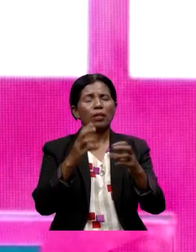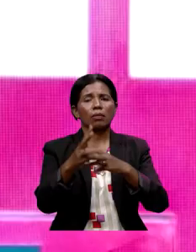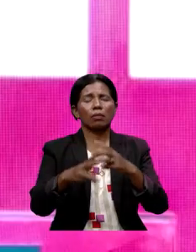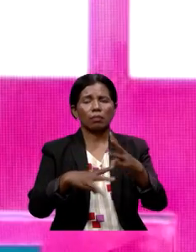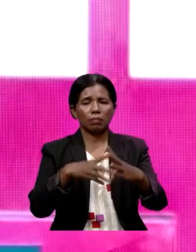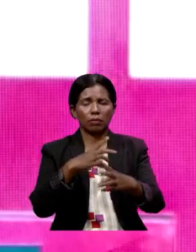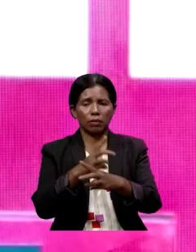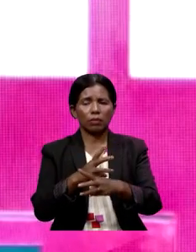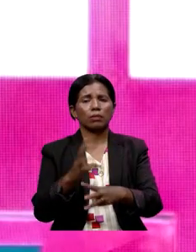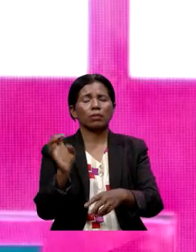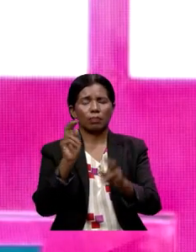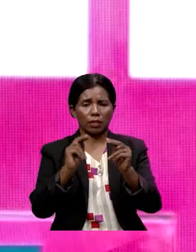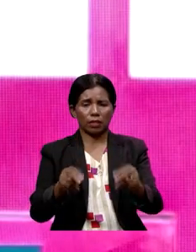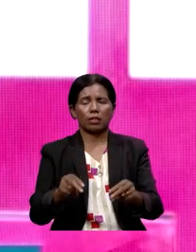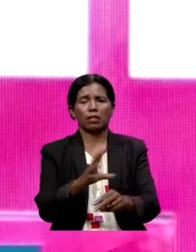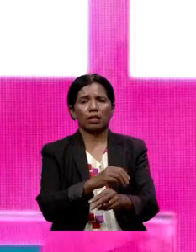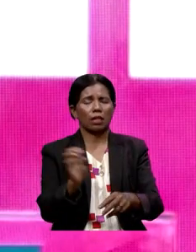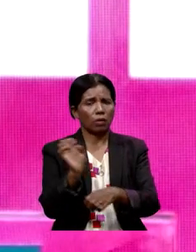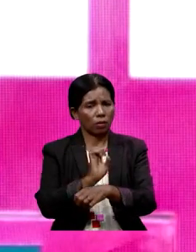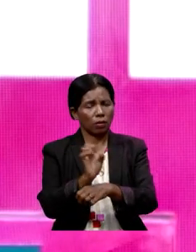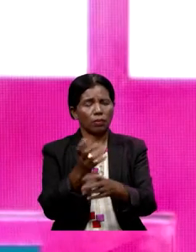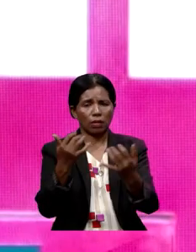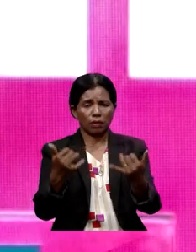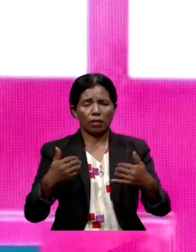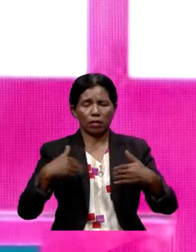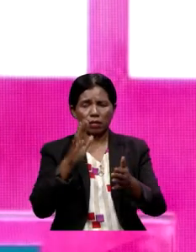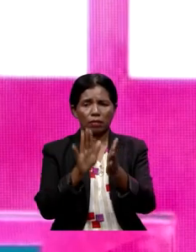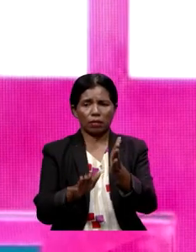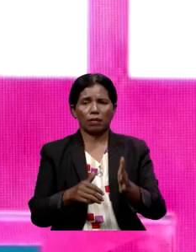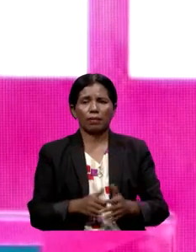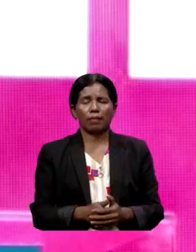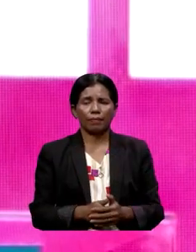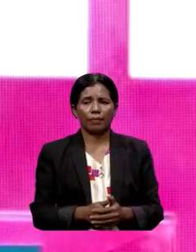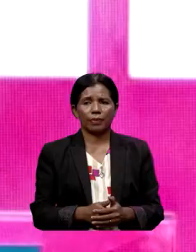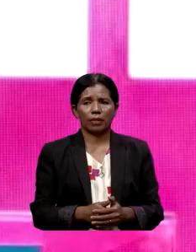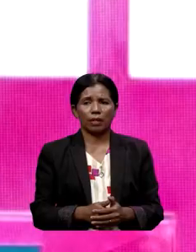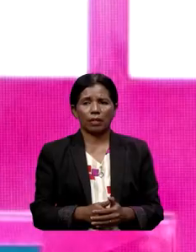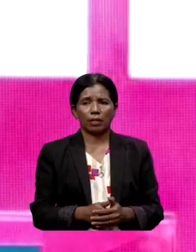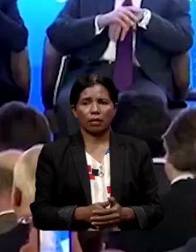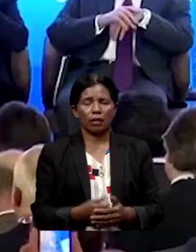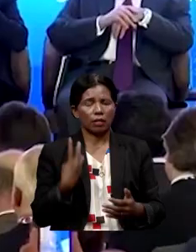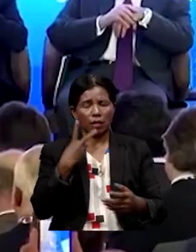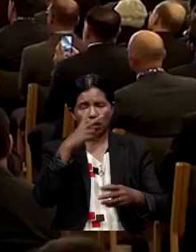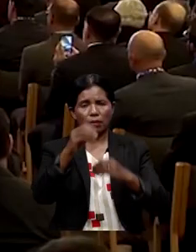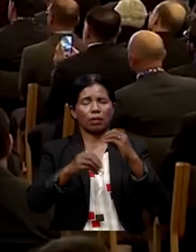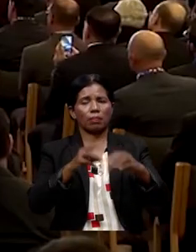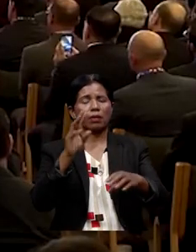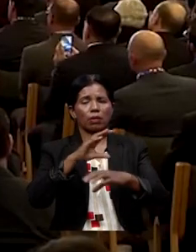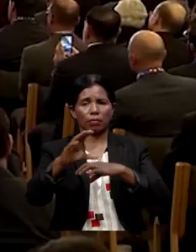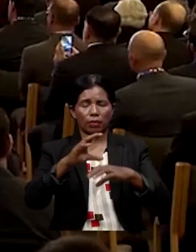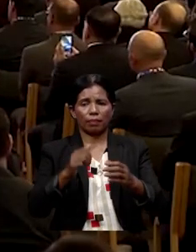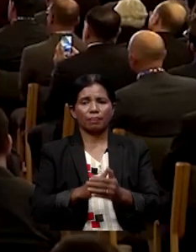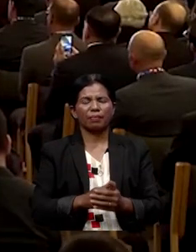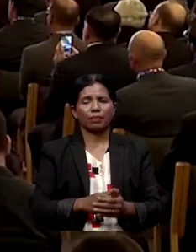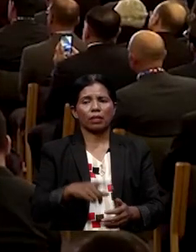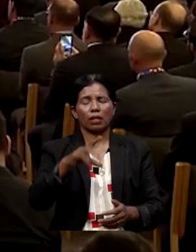A economia está um pouco atrofiada no mundo inteiro. E nós temos mercado para isso. Tropas